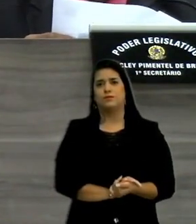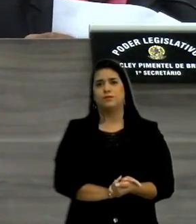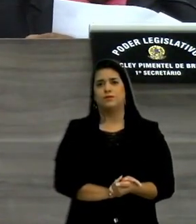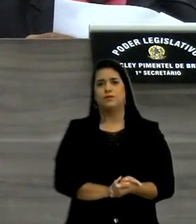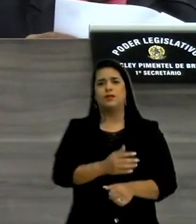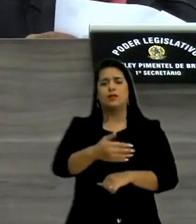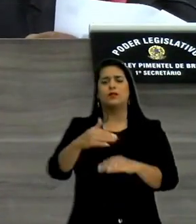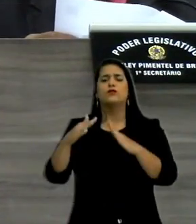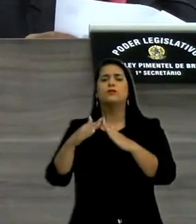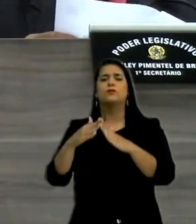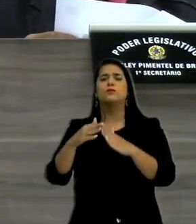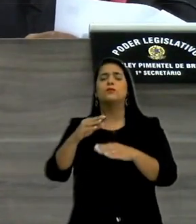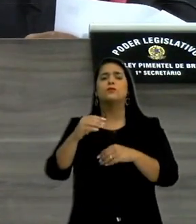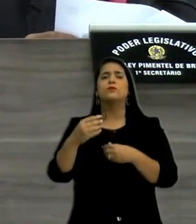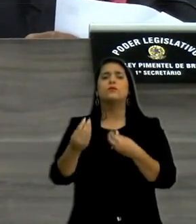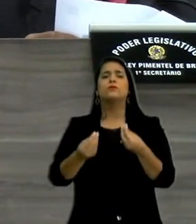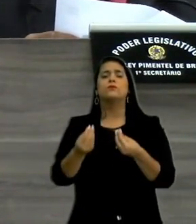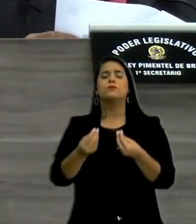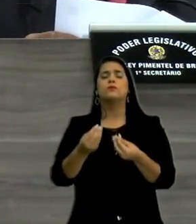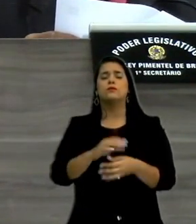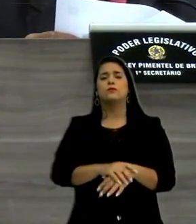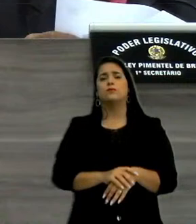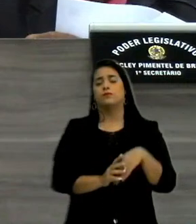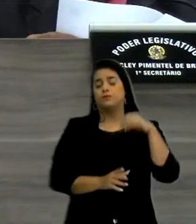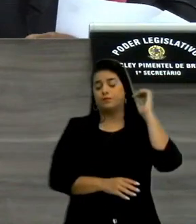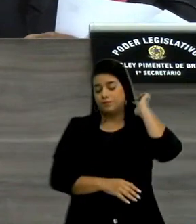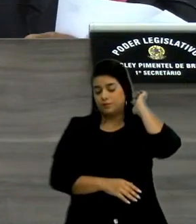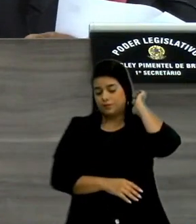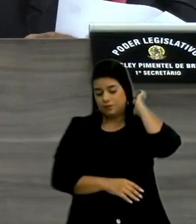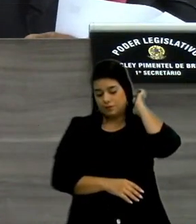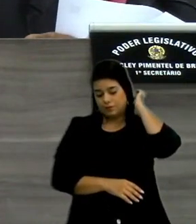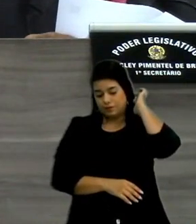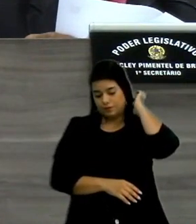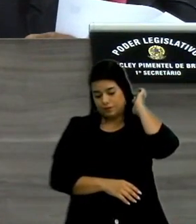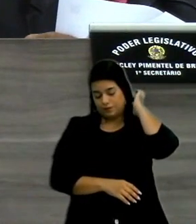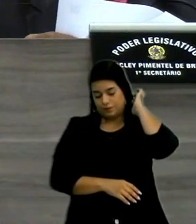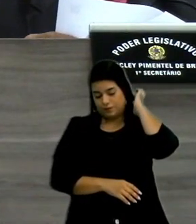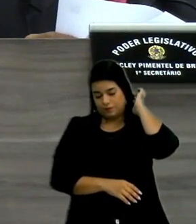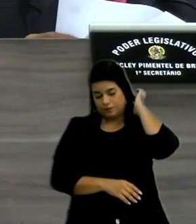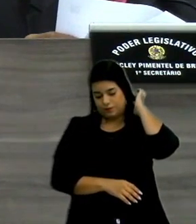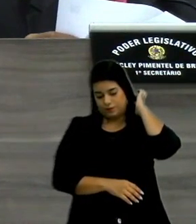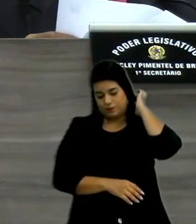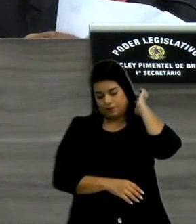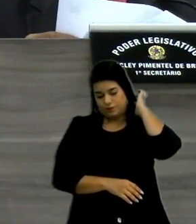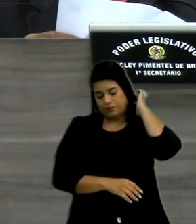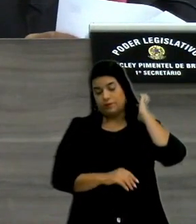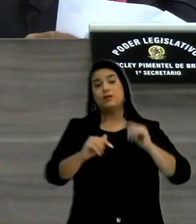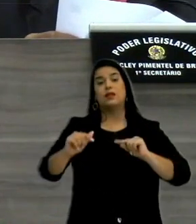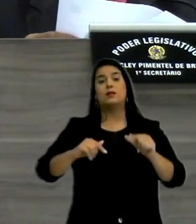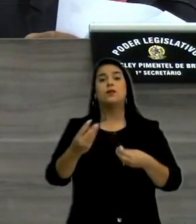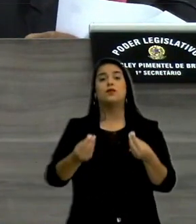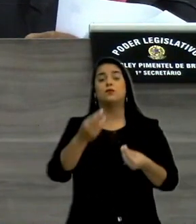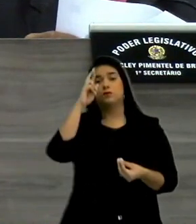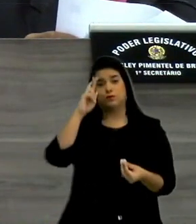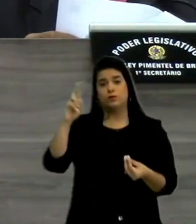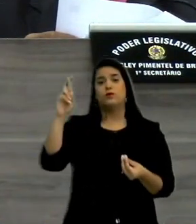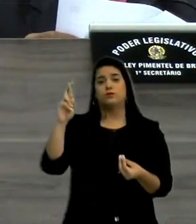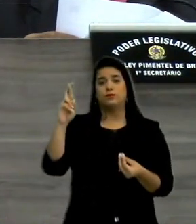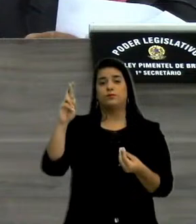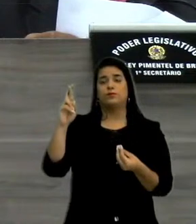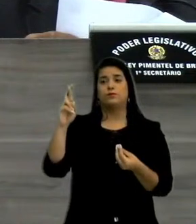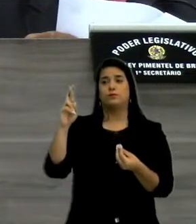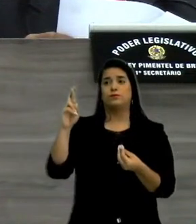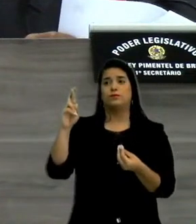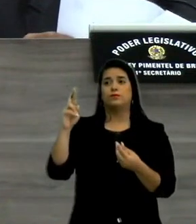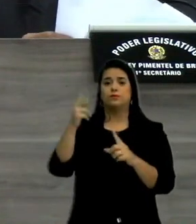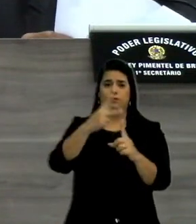085-203-144-06. Endereço residencial, 1ª Travessa Duque de Caxias, 3600, São Bento do Una. Cargo, função, diretora, presidente do Instituto de Previdência e Servidores Públicos,